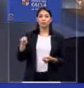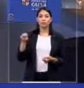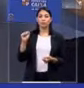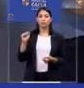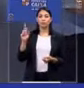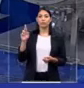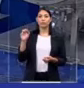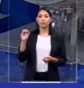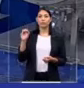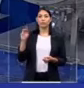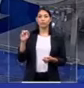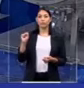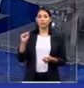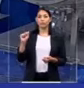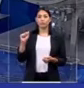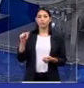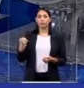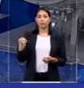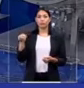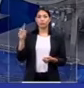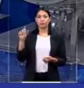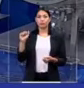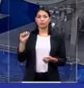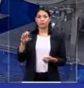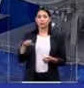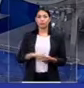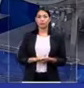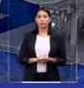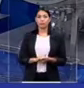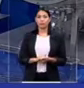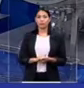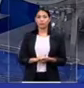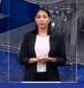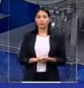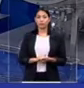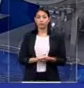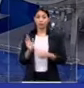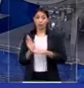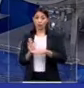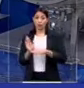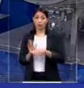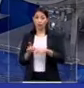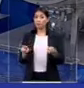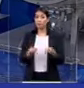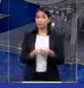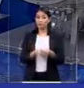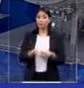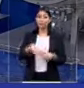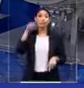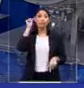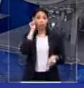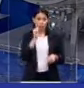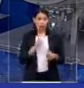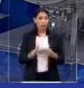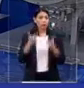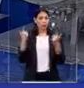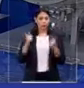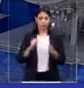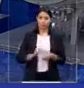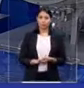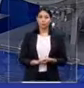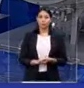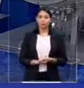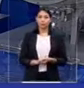da Silva. Contamos também com o auxílio das nossas garotas da sorte, a Letícia e a Tainara. Muito